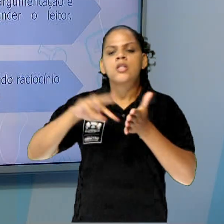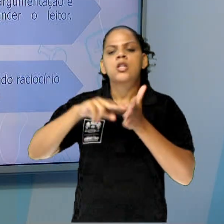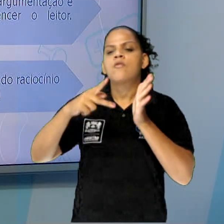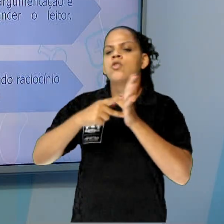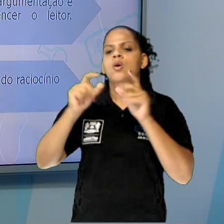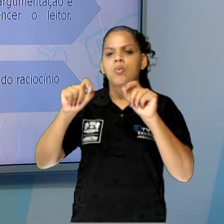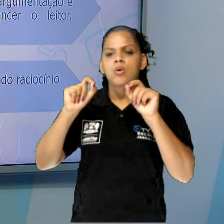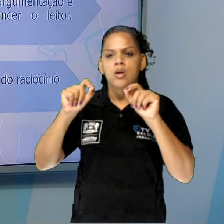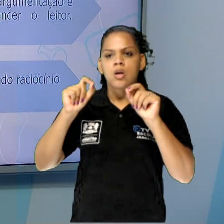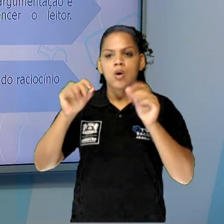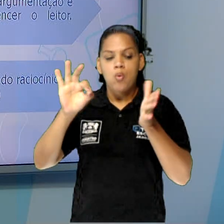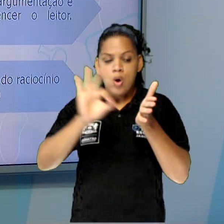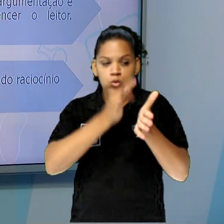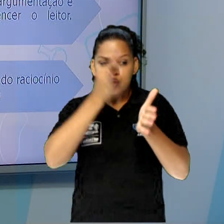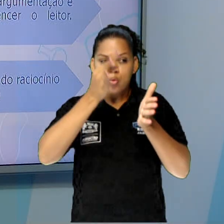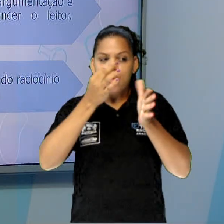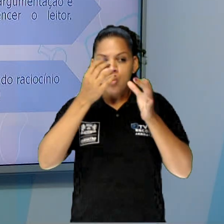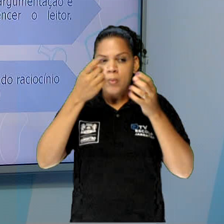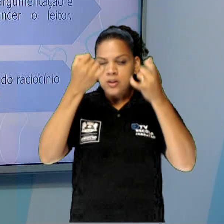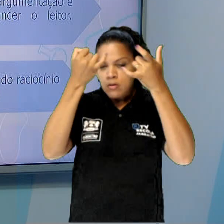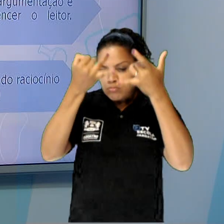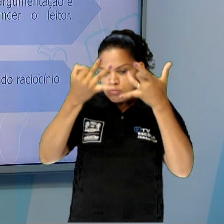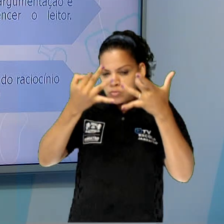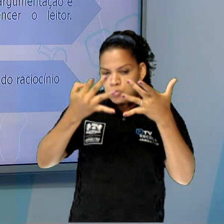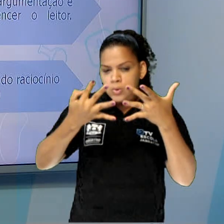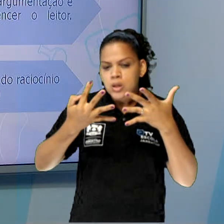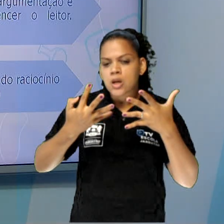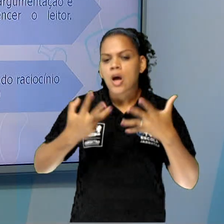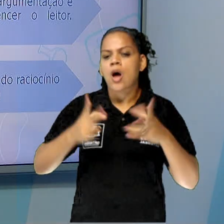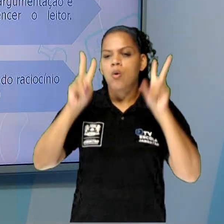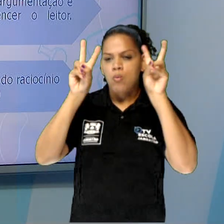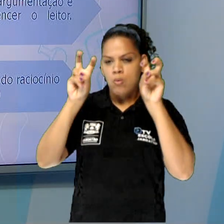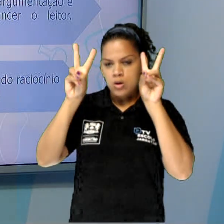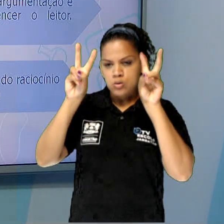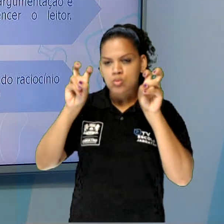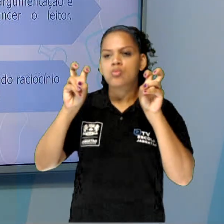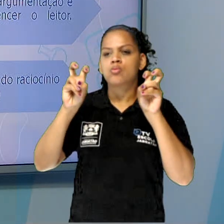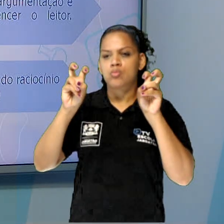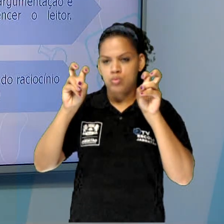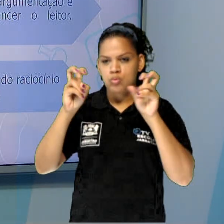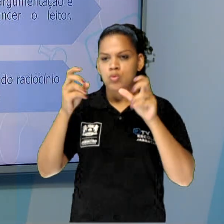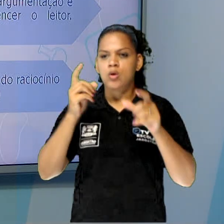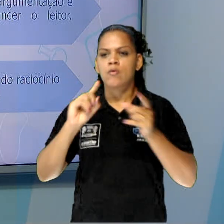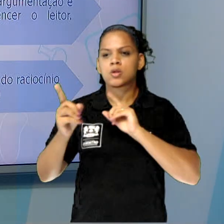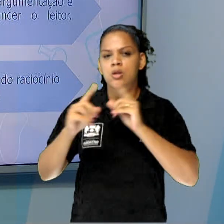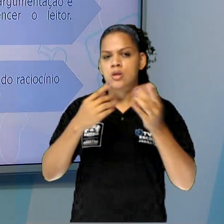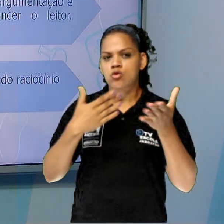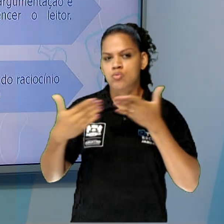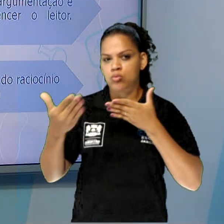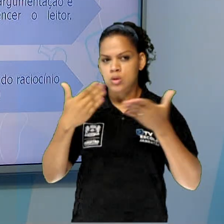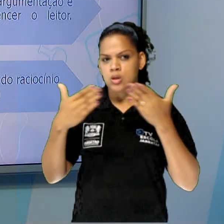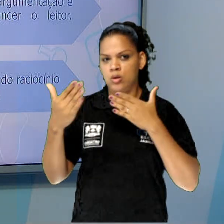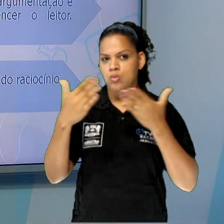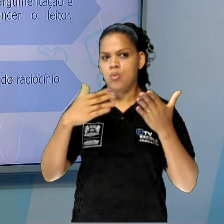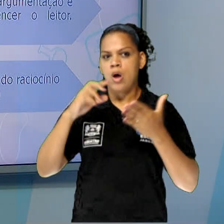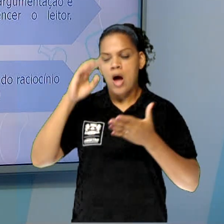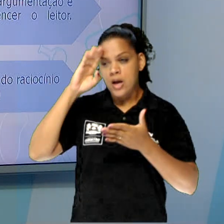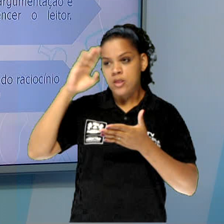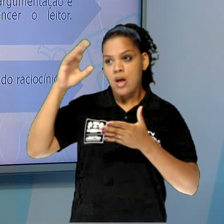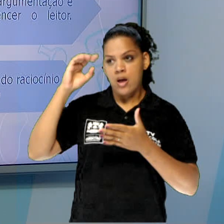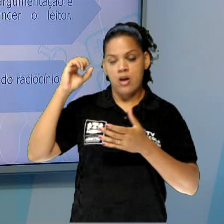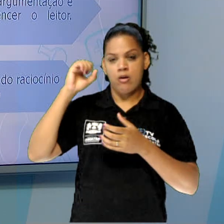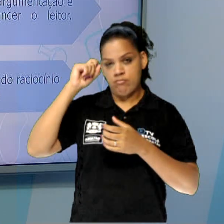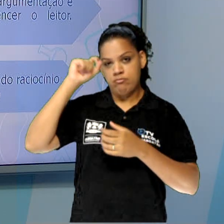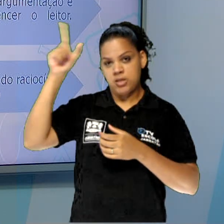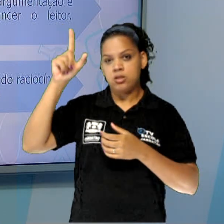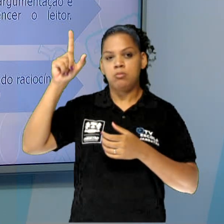e contextualizar o assunto que vai discutir, a exposição, a ideia principal, a tese, né? O desenvolvimento